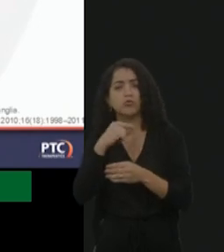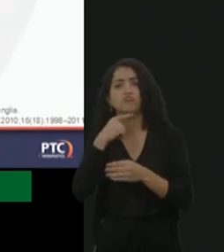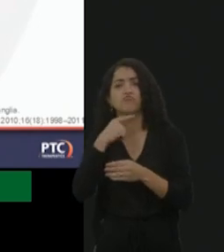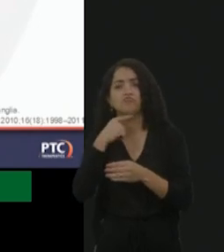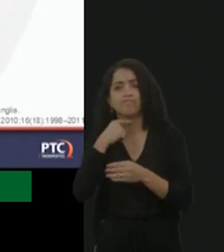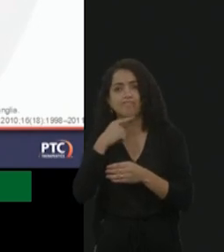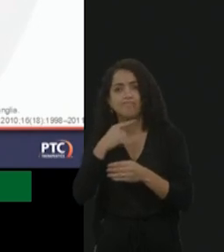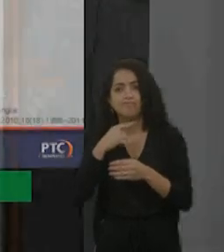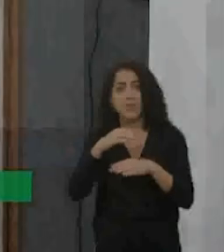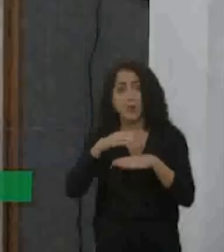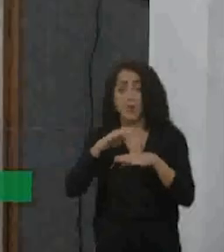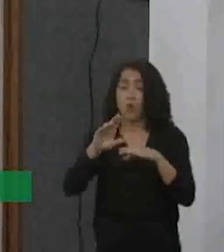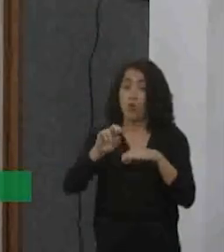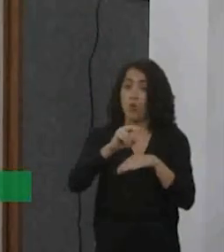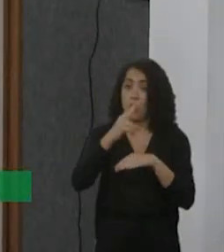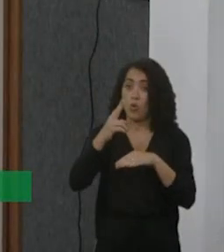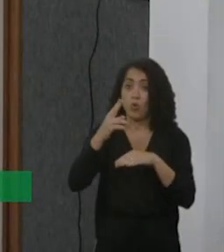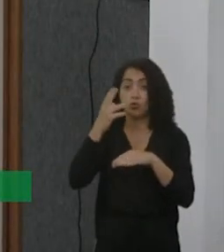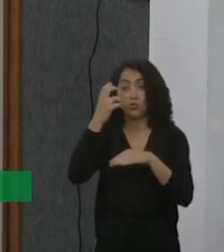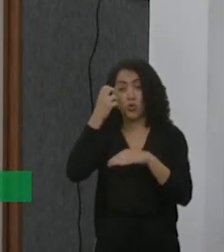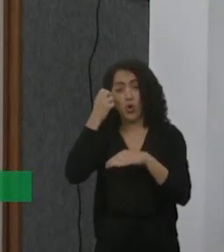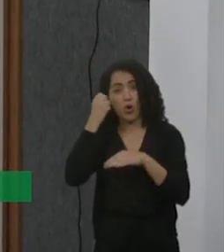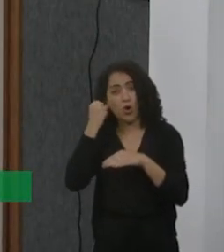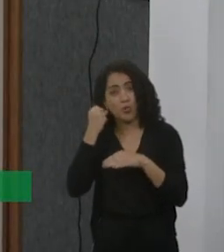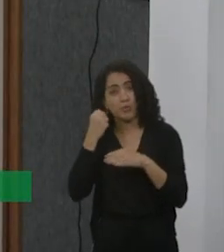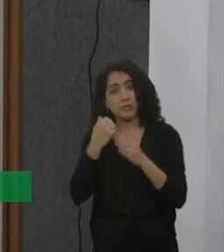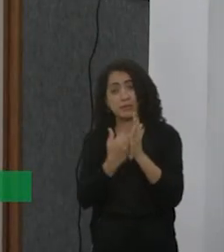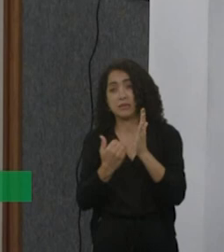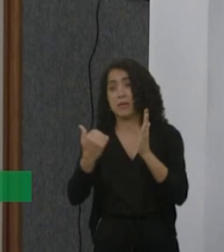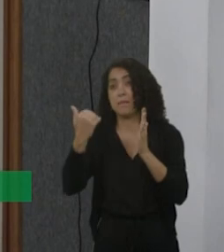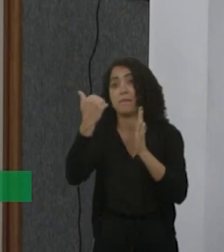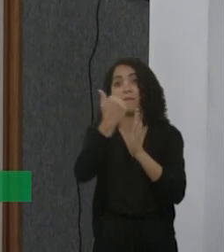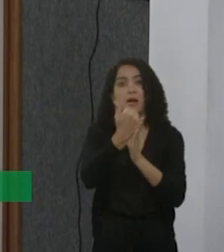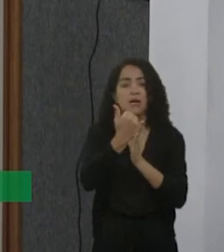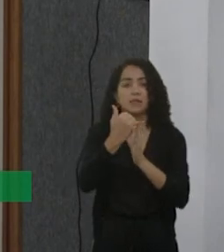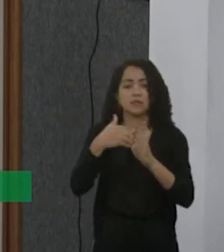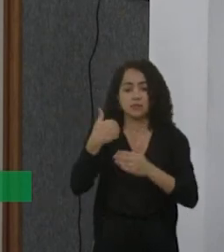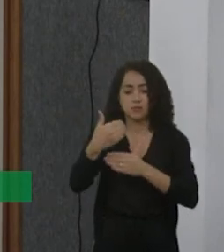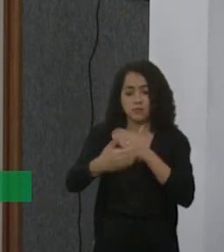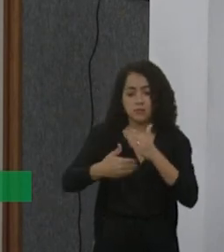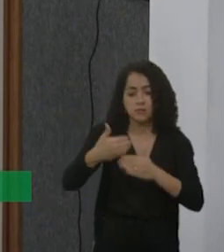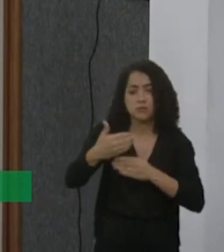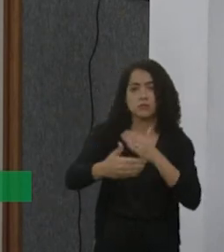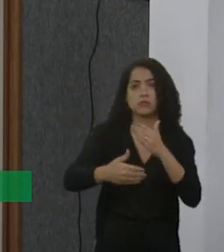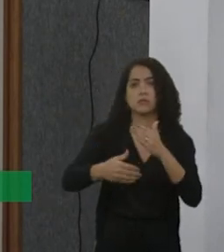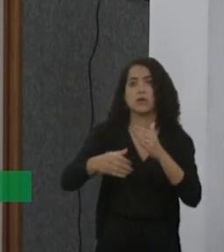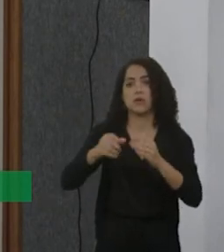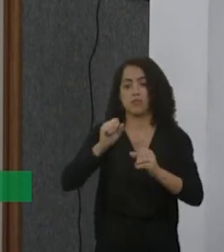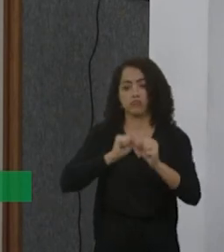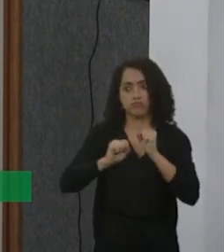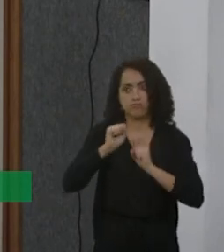dormem mais do que o normal, e depois, conforme vão ficando mais velhos, dormem menos, e isso vai causando mais irritabilidade.